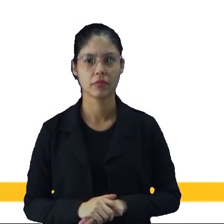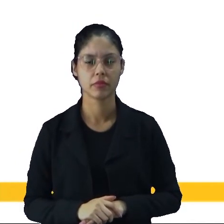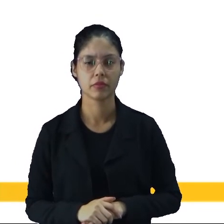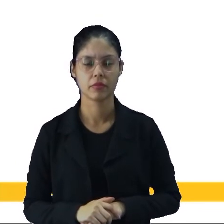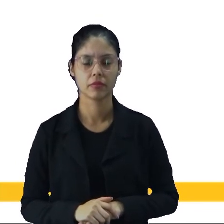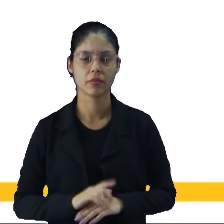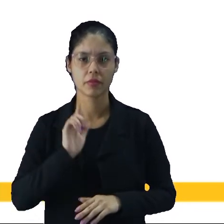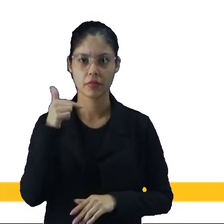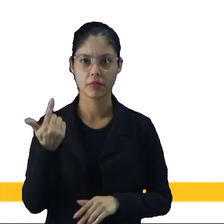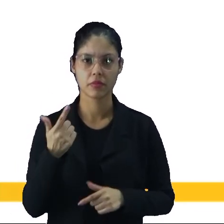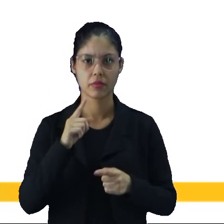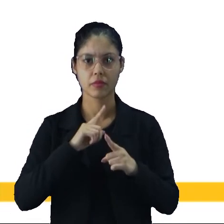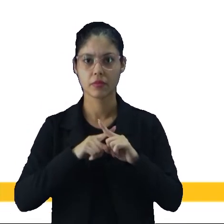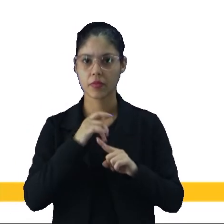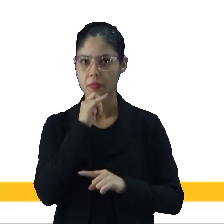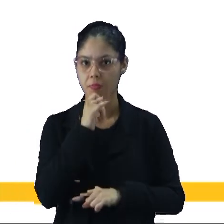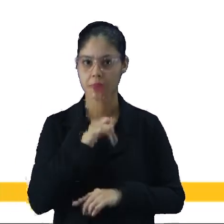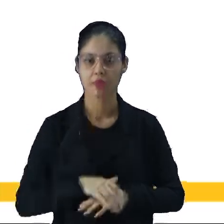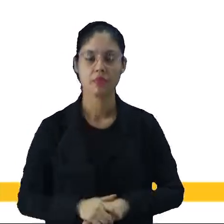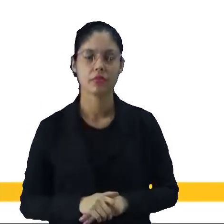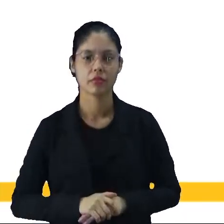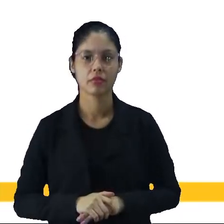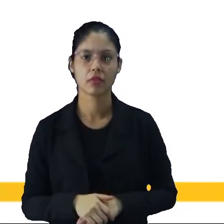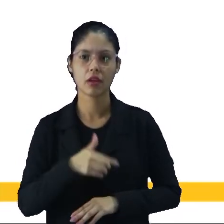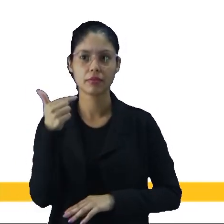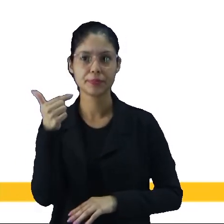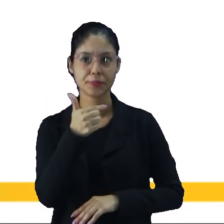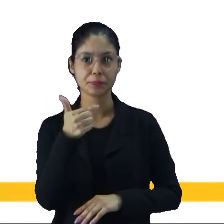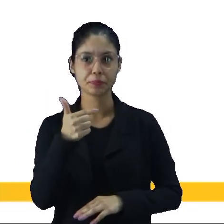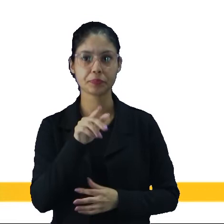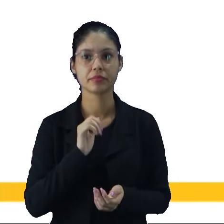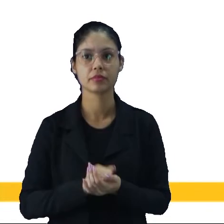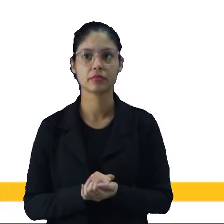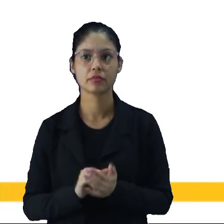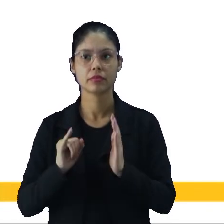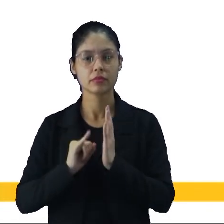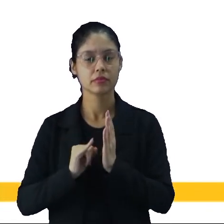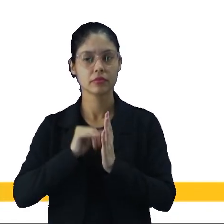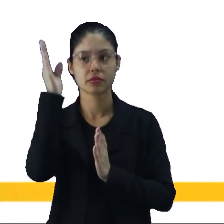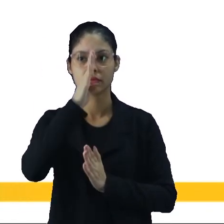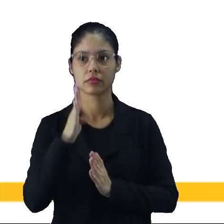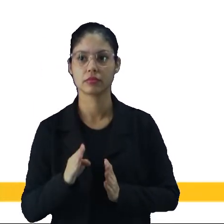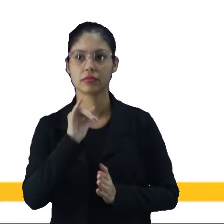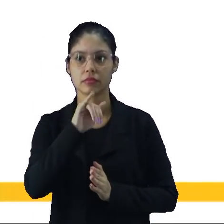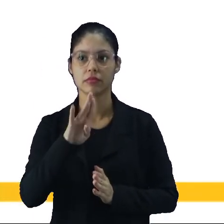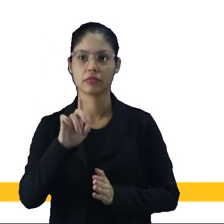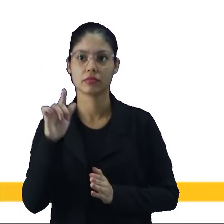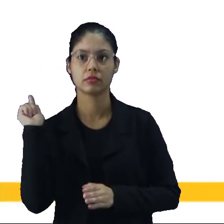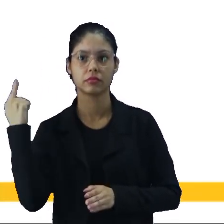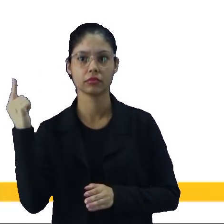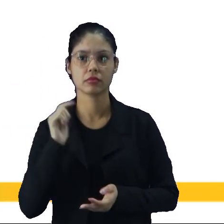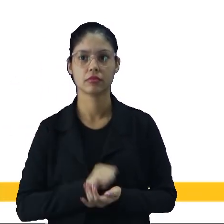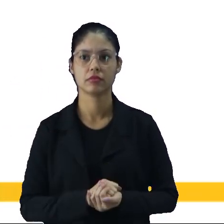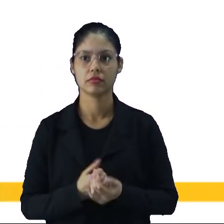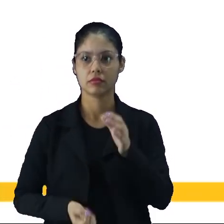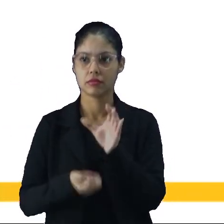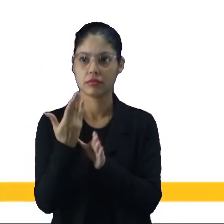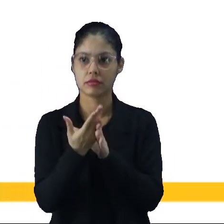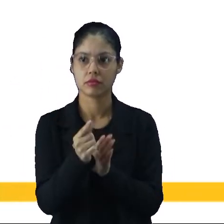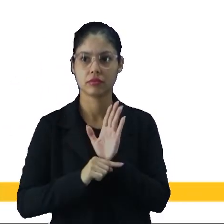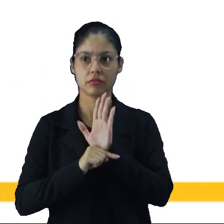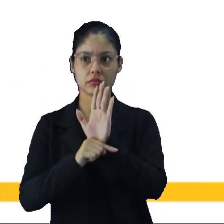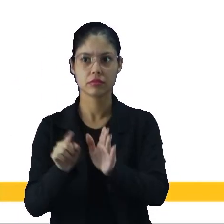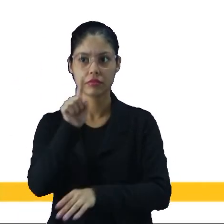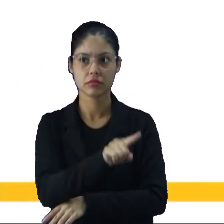ver mais um exemplo? Tá? Segundo o Instituto Brasileiro de Geografia e Estatística, IBGE, produtos sazonais são aqueles que